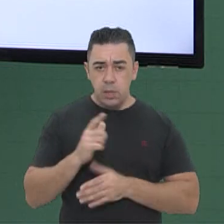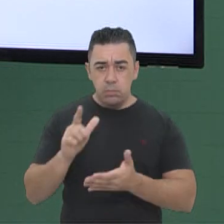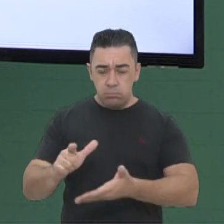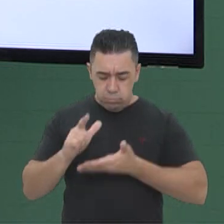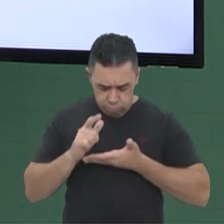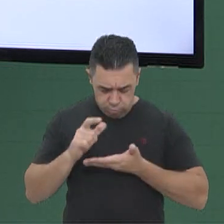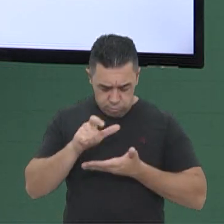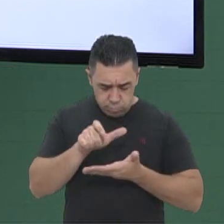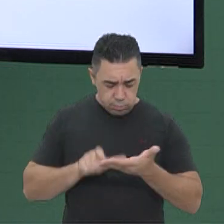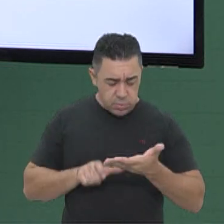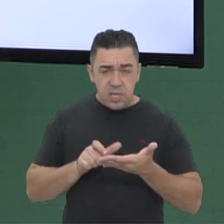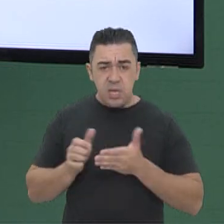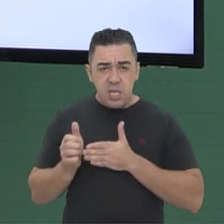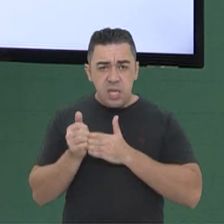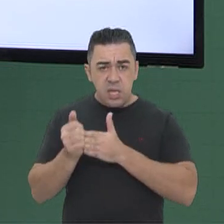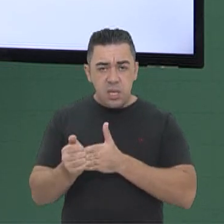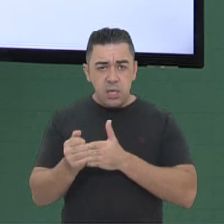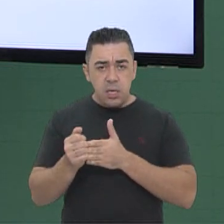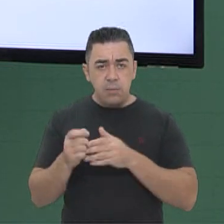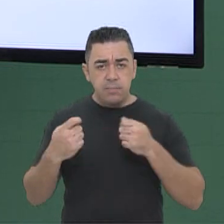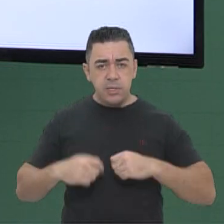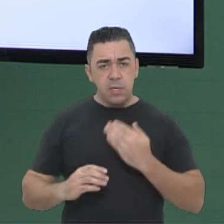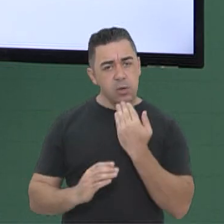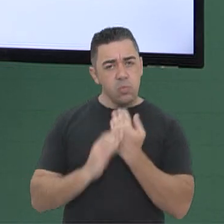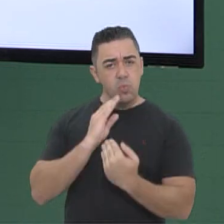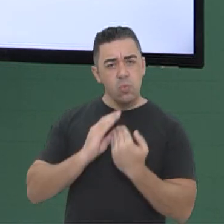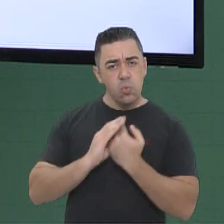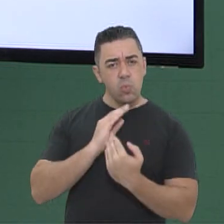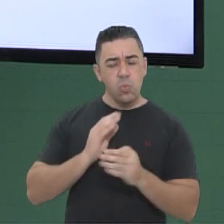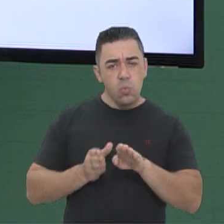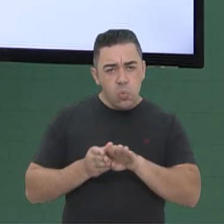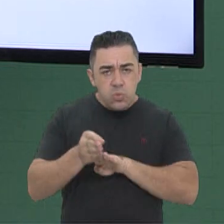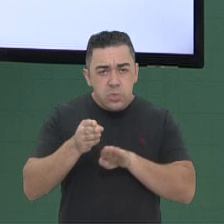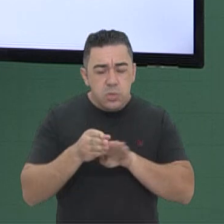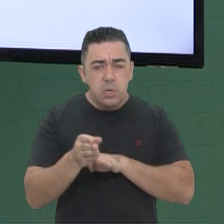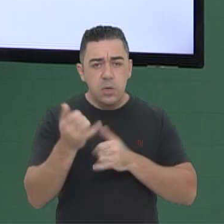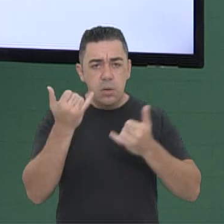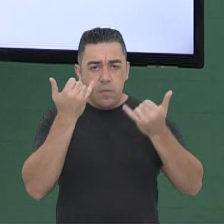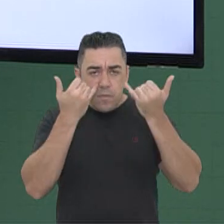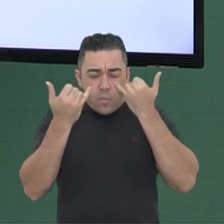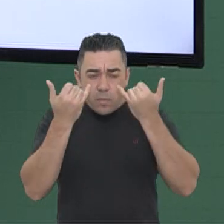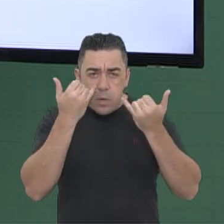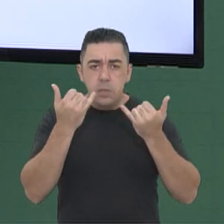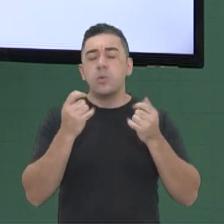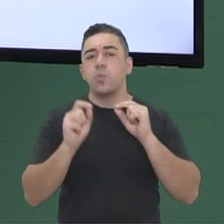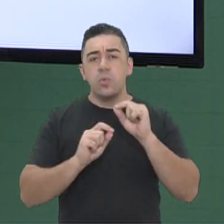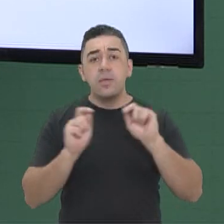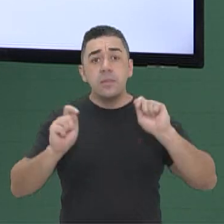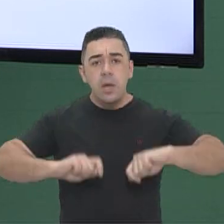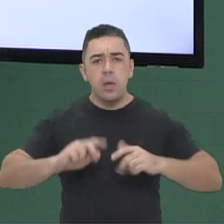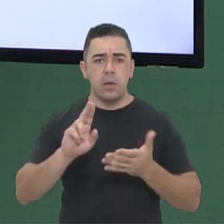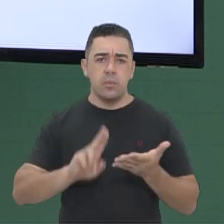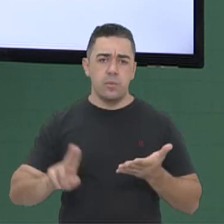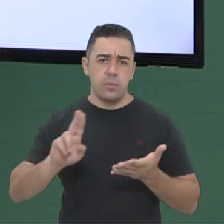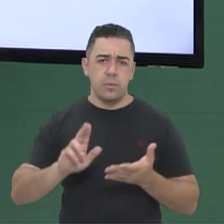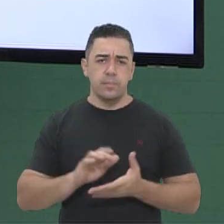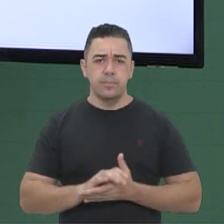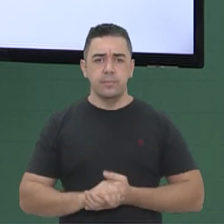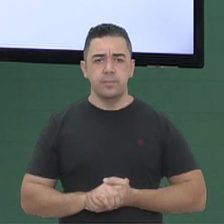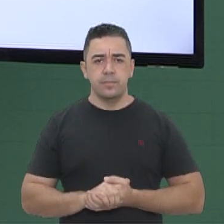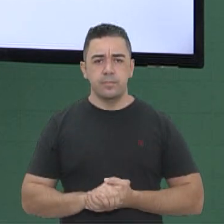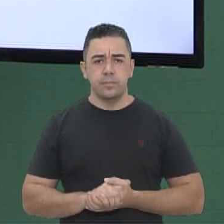viagem, elas querem conselhos, informações, dados úteis.